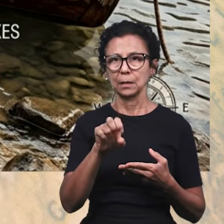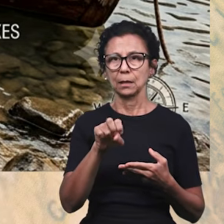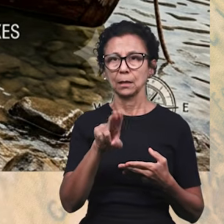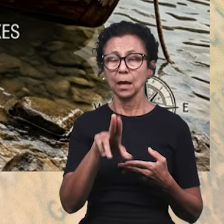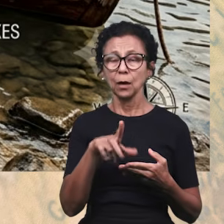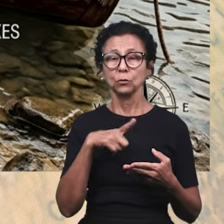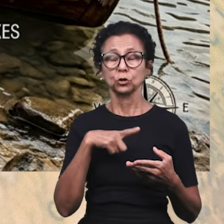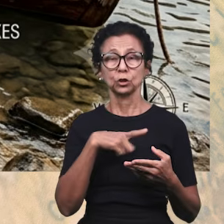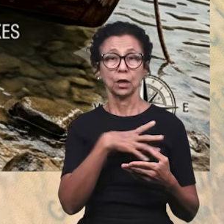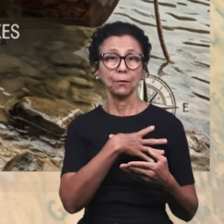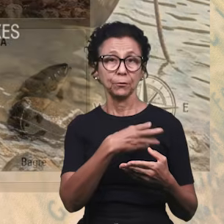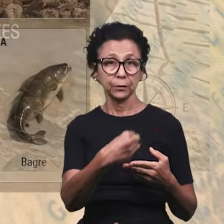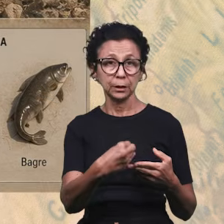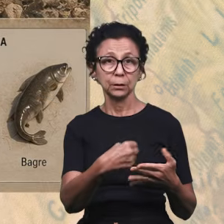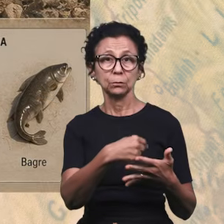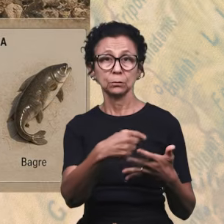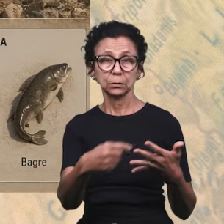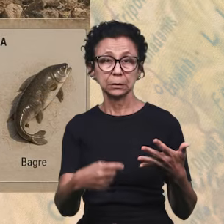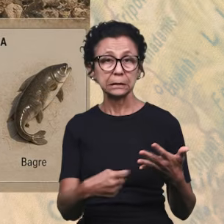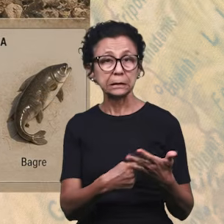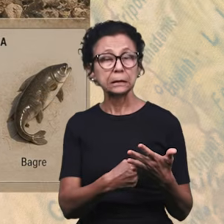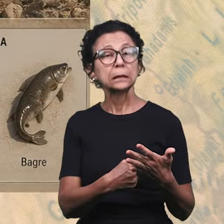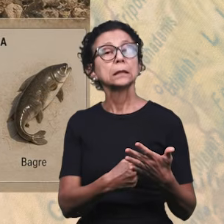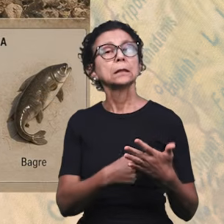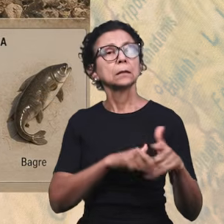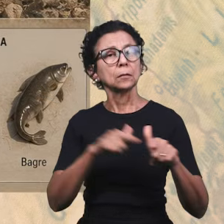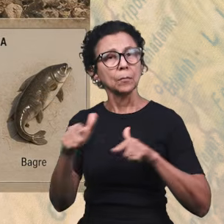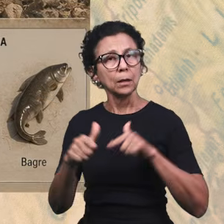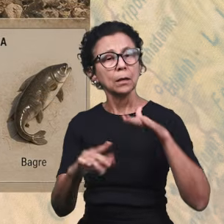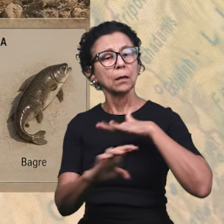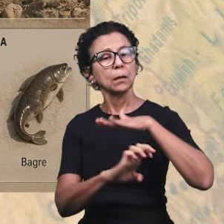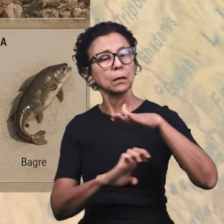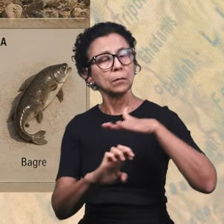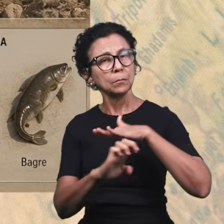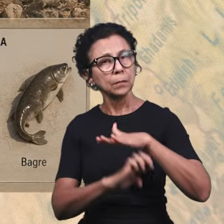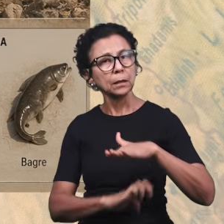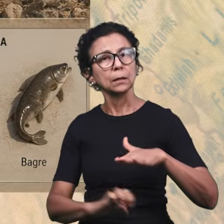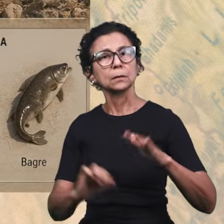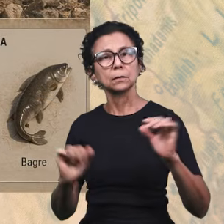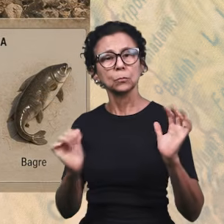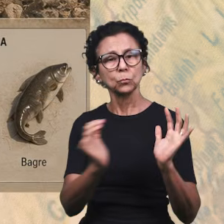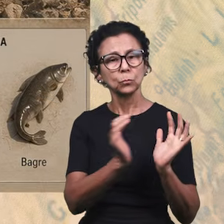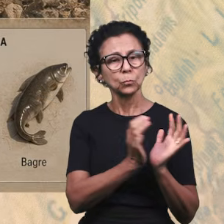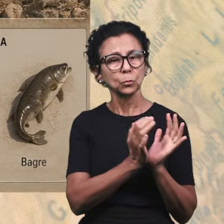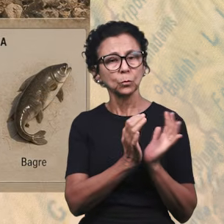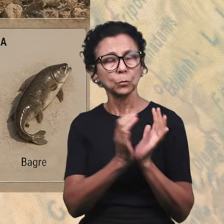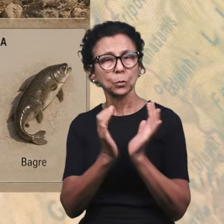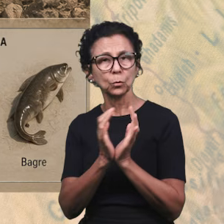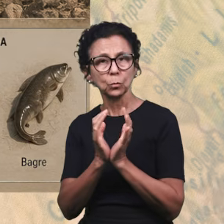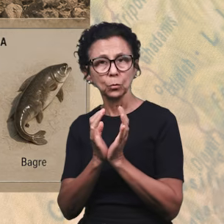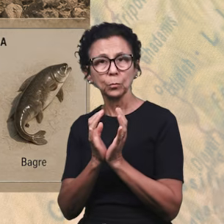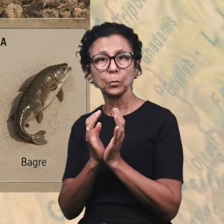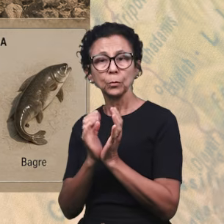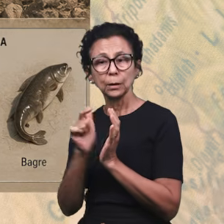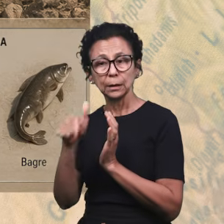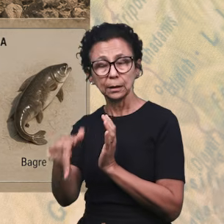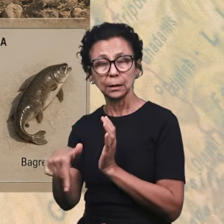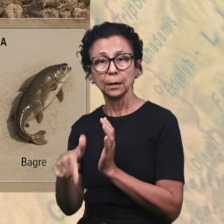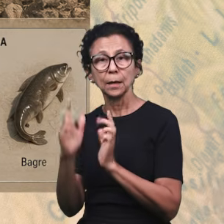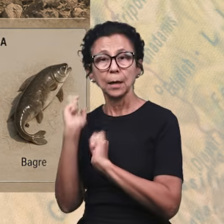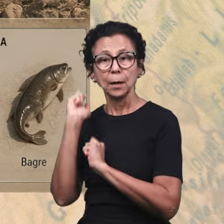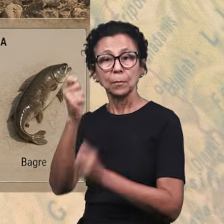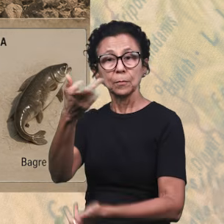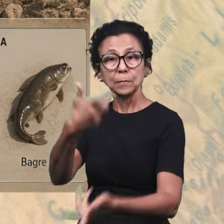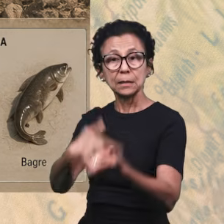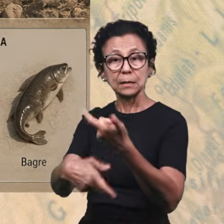essas pequenas empresas, pequenos grupos, eles pescavam, Mas esses peixes, eles